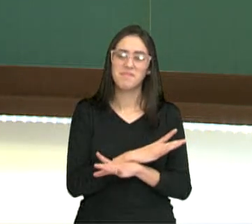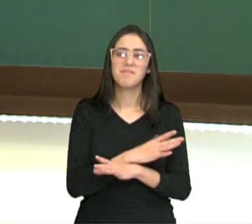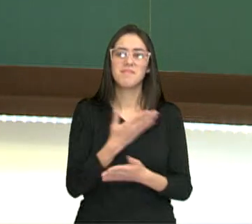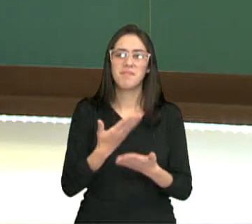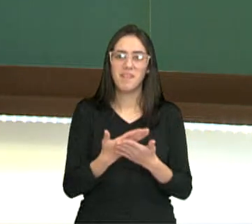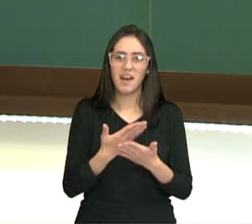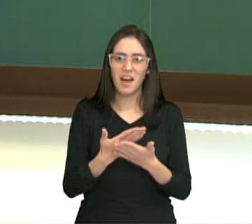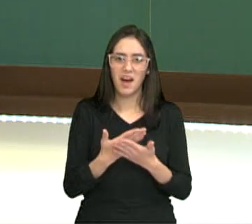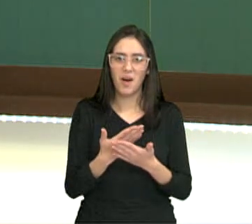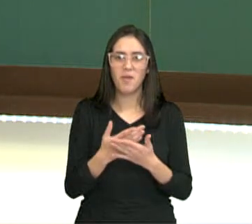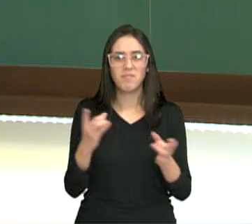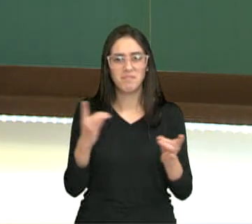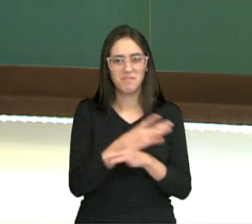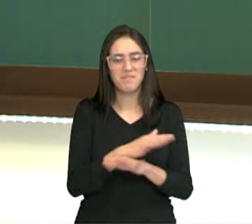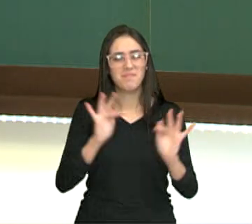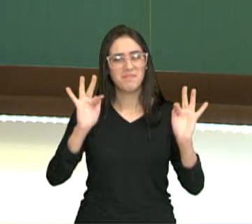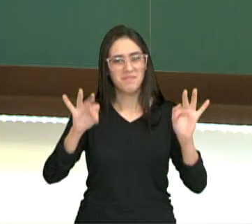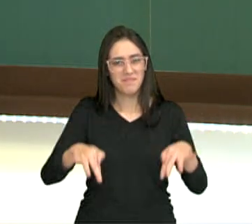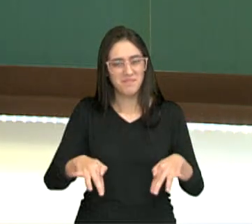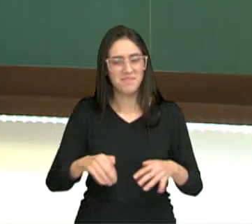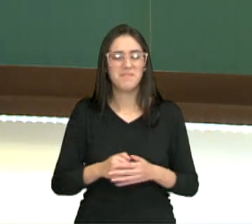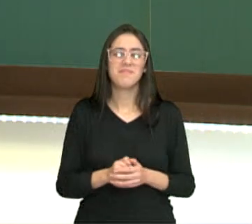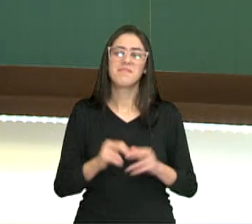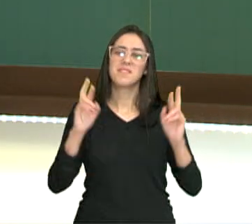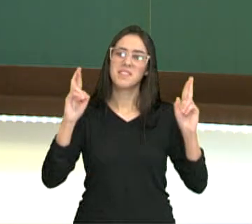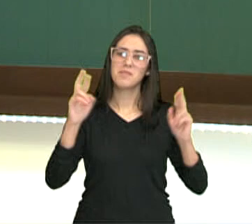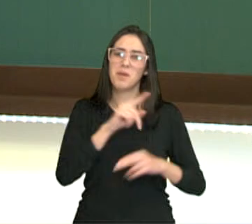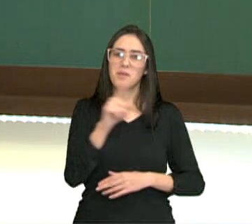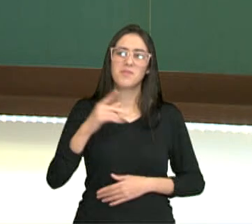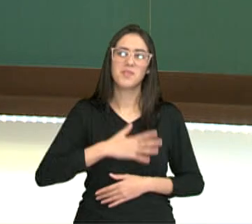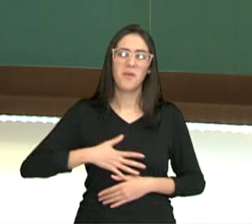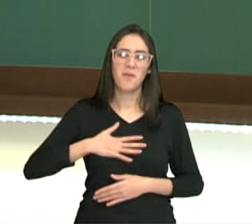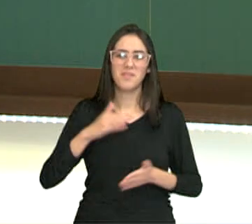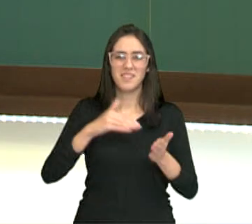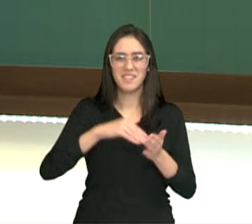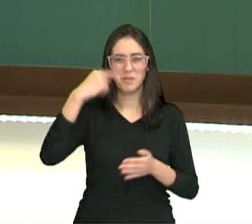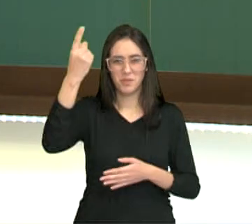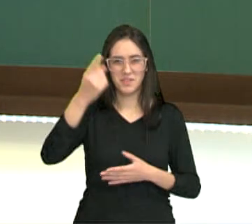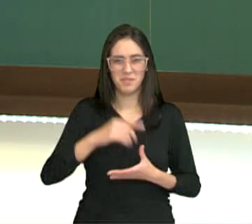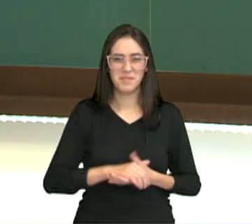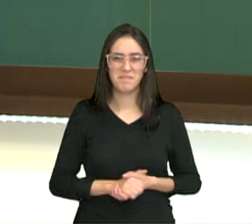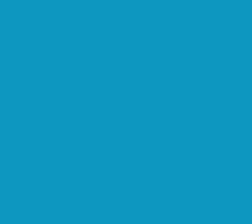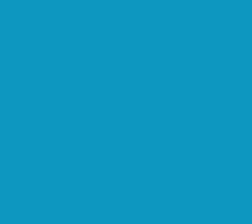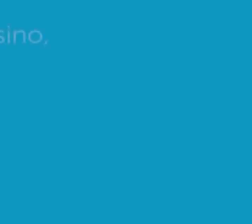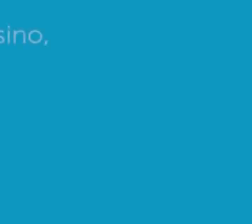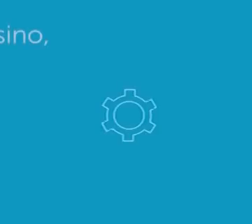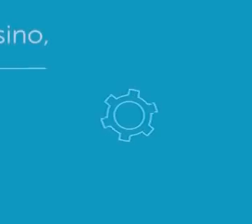finalizamos mais uma aula de Educação Física. Eu espero que vocês tenham gostado e até breve.